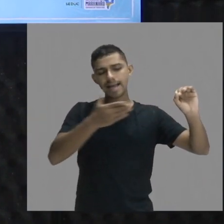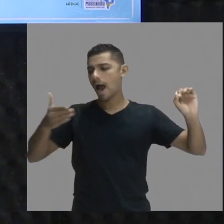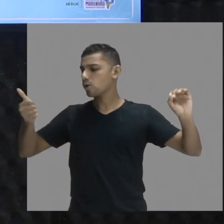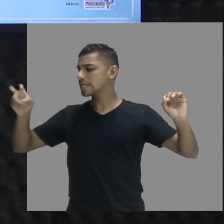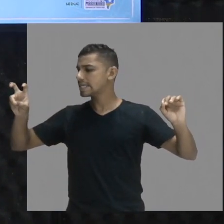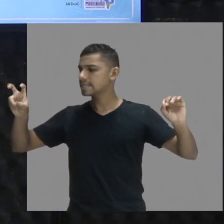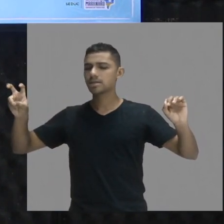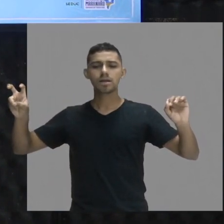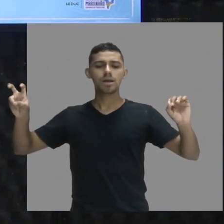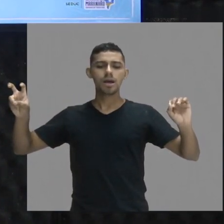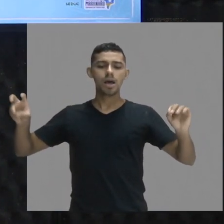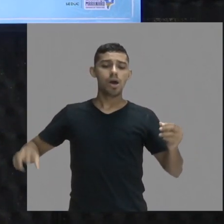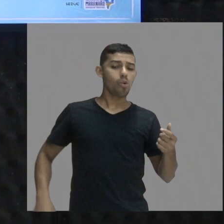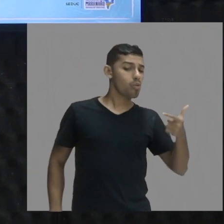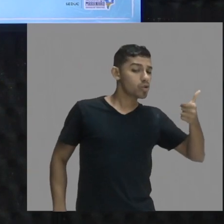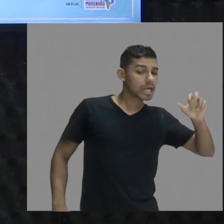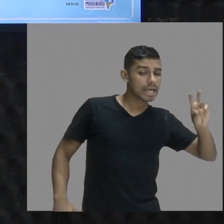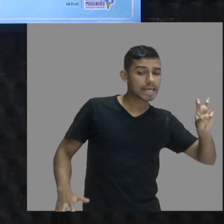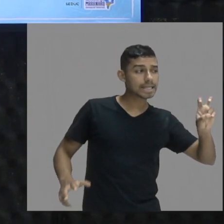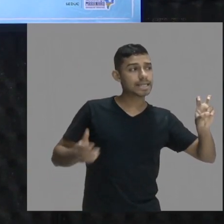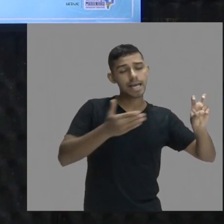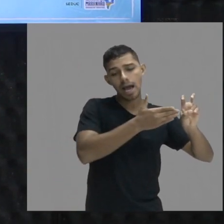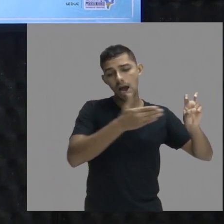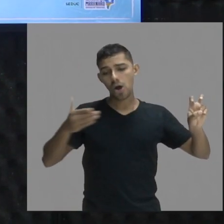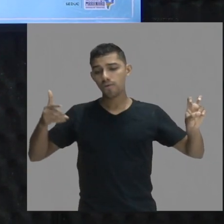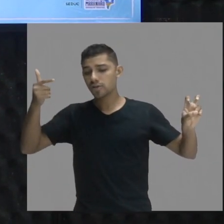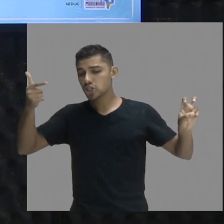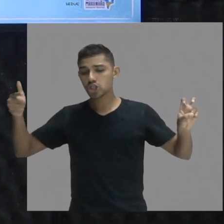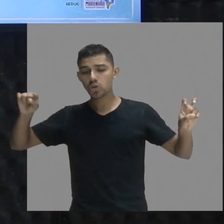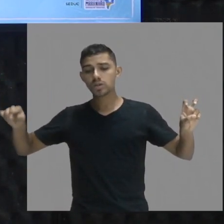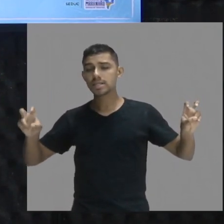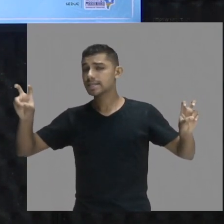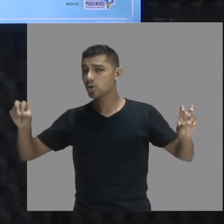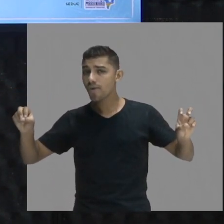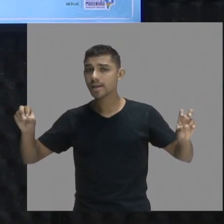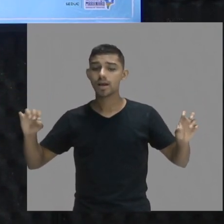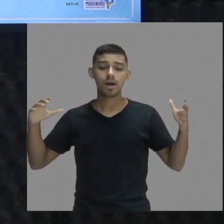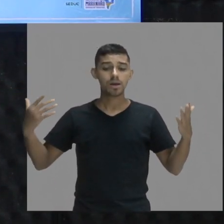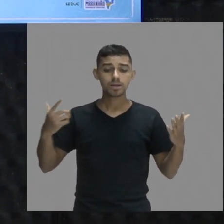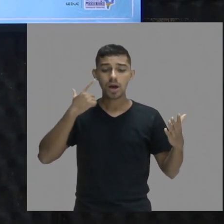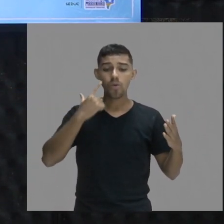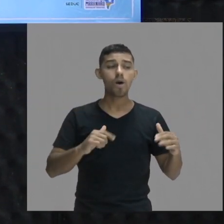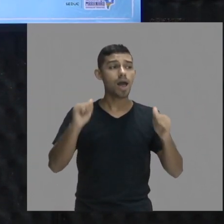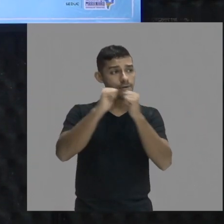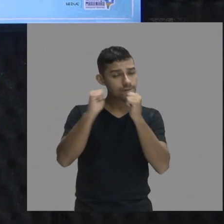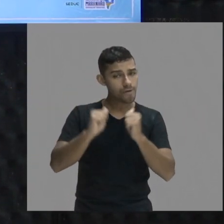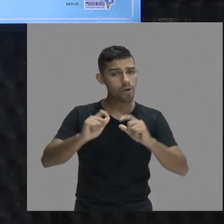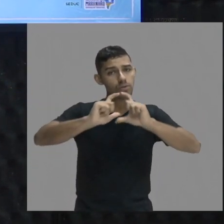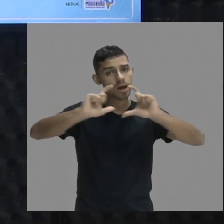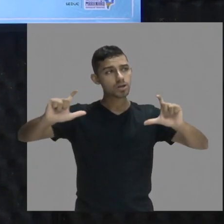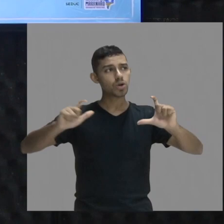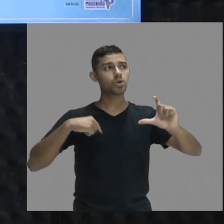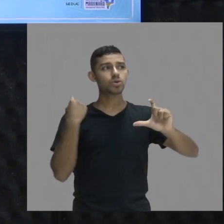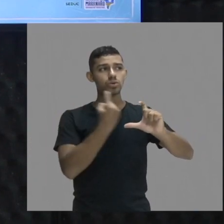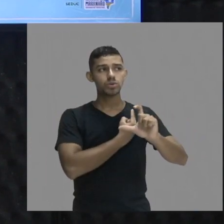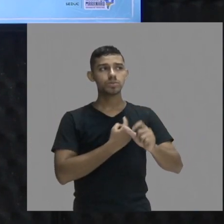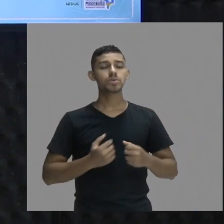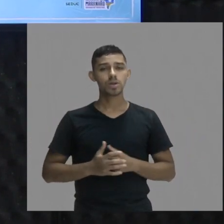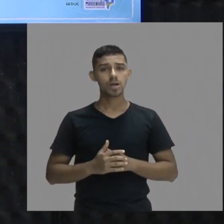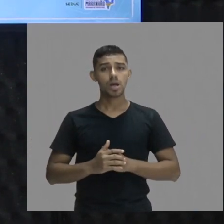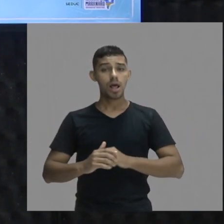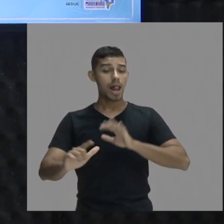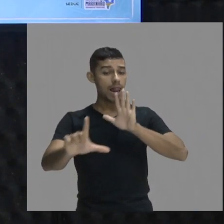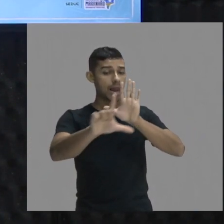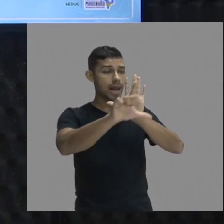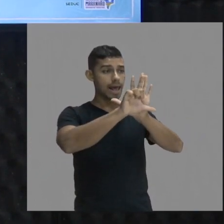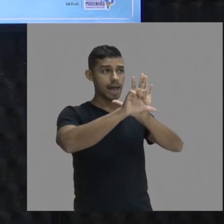foi responsável por relacionar o 15 ao 22,50? Essa formulazinha que a gente montou, que nós chamamos de